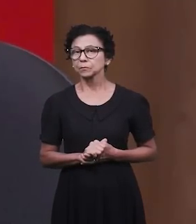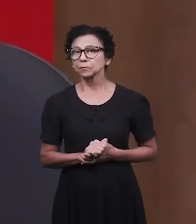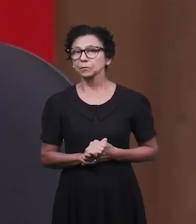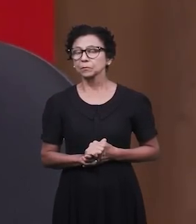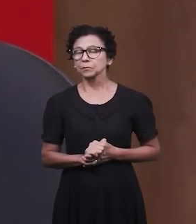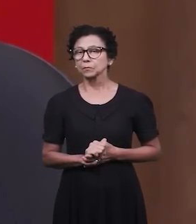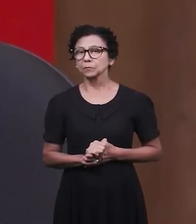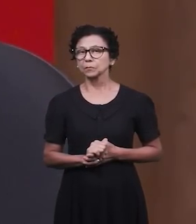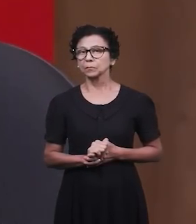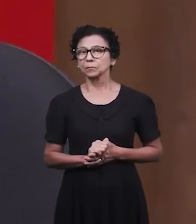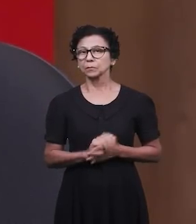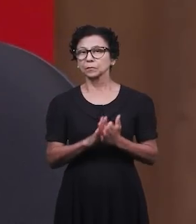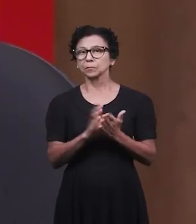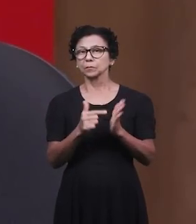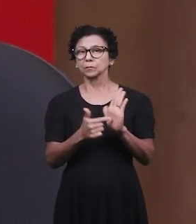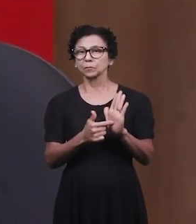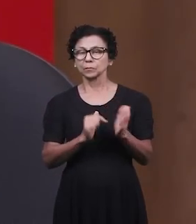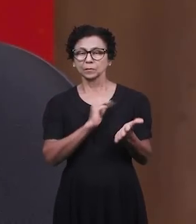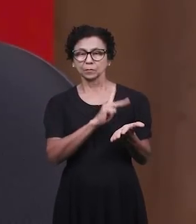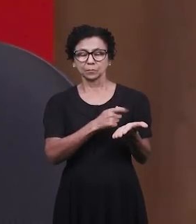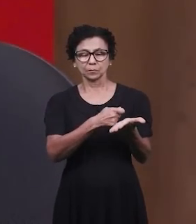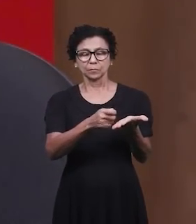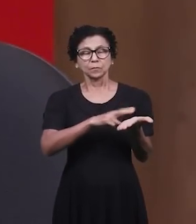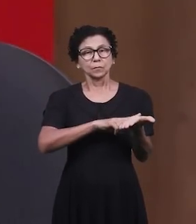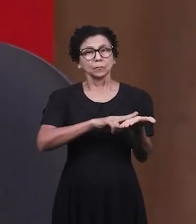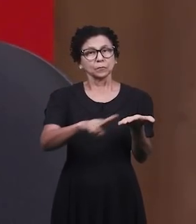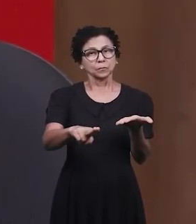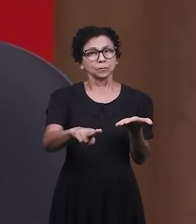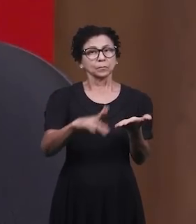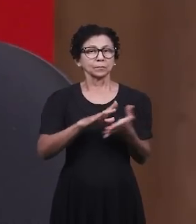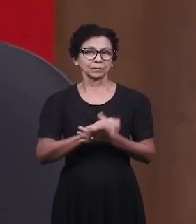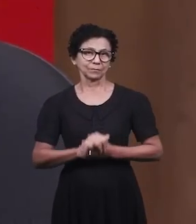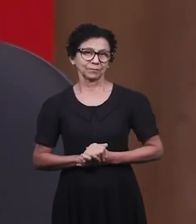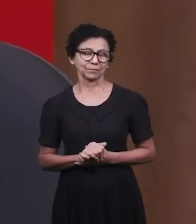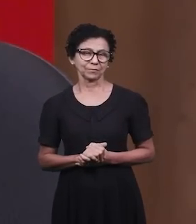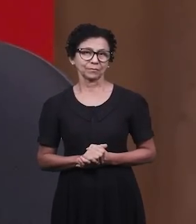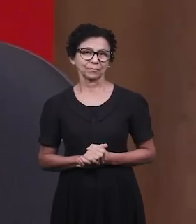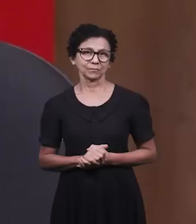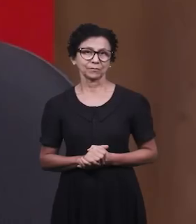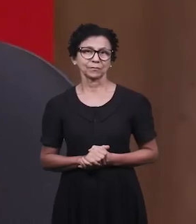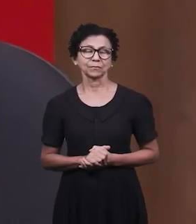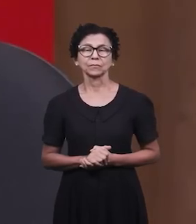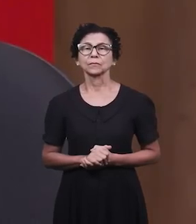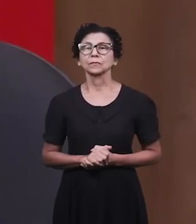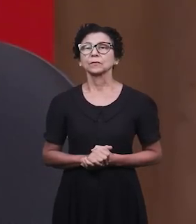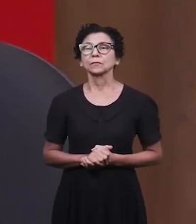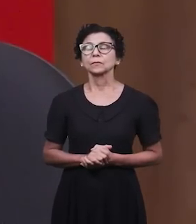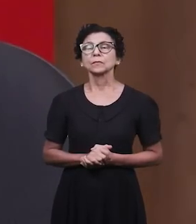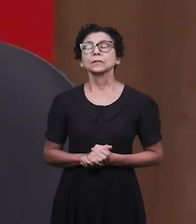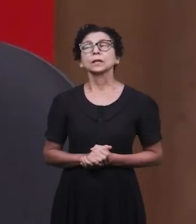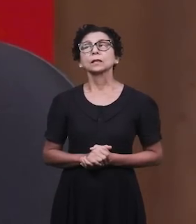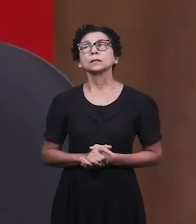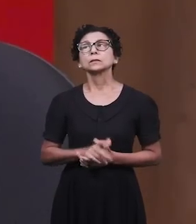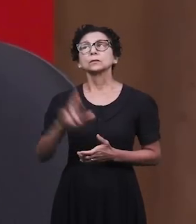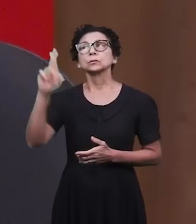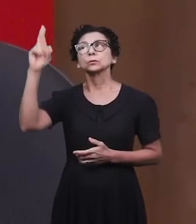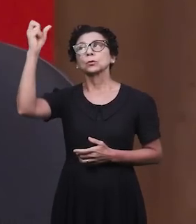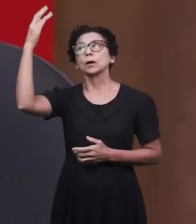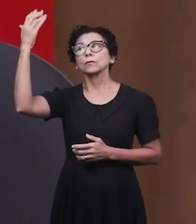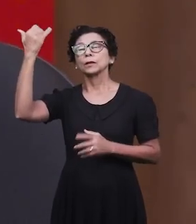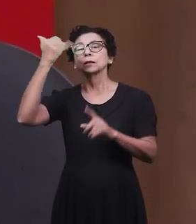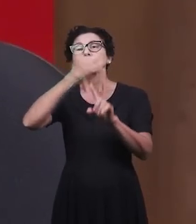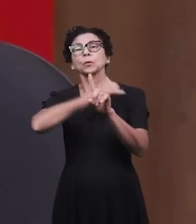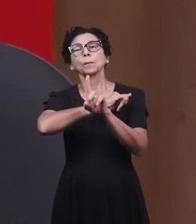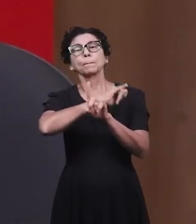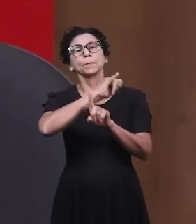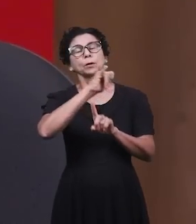de Paulo. Não despreza o dom que a ti te foi dado por profecia. Então, é aquele servo de Deus que